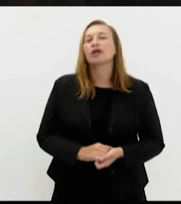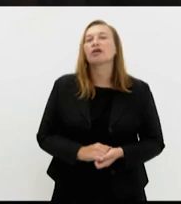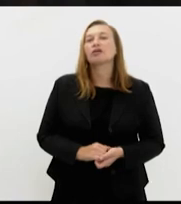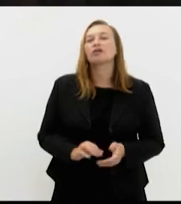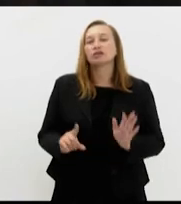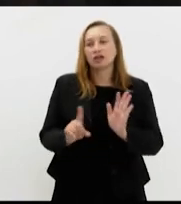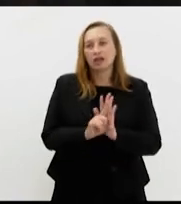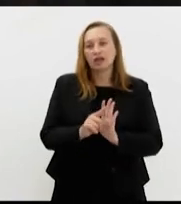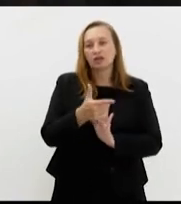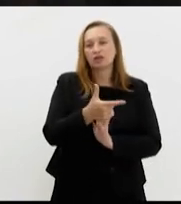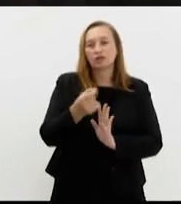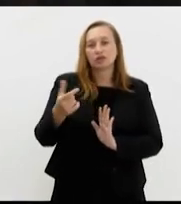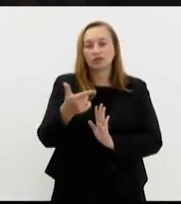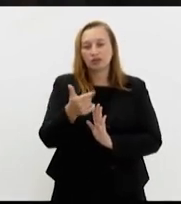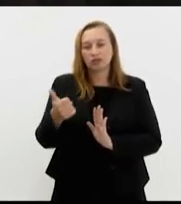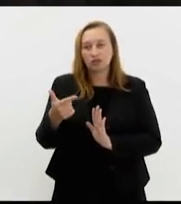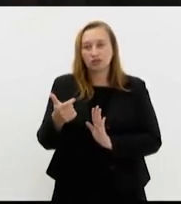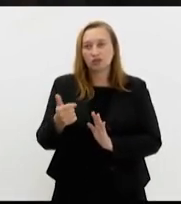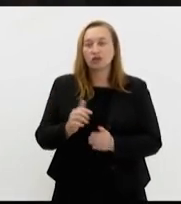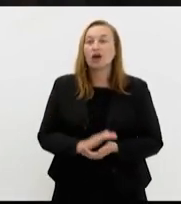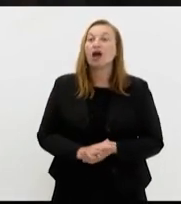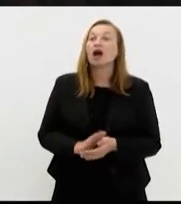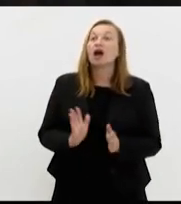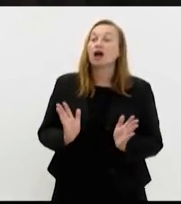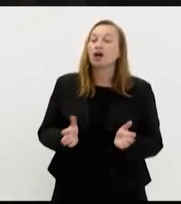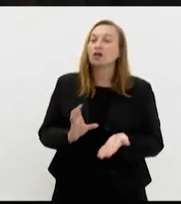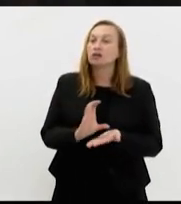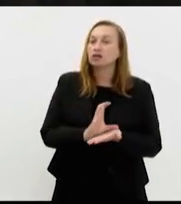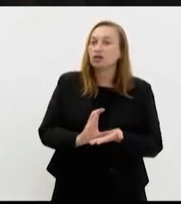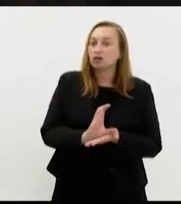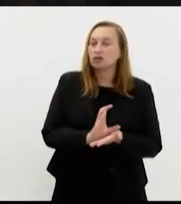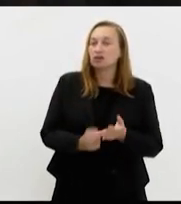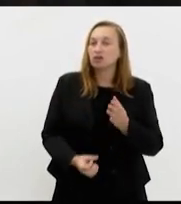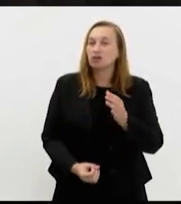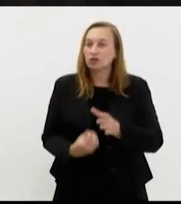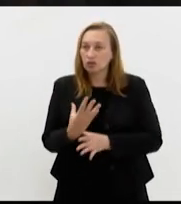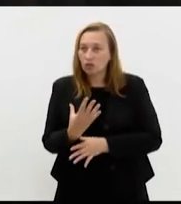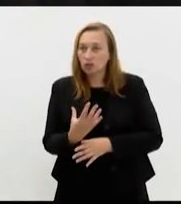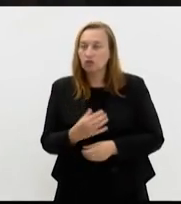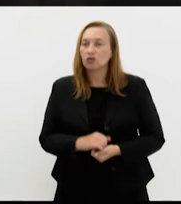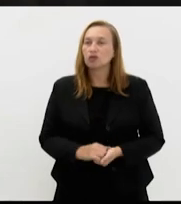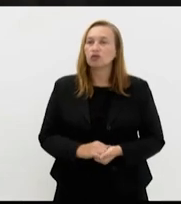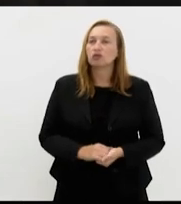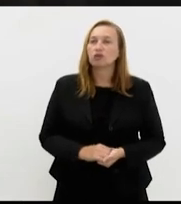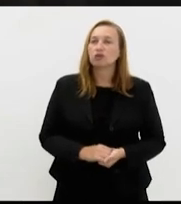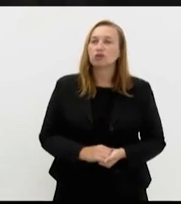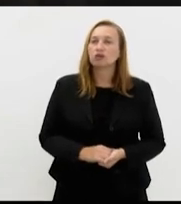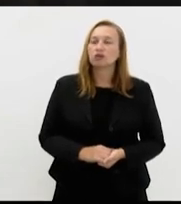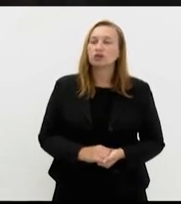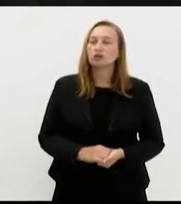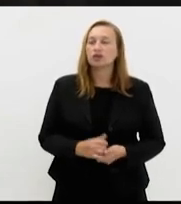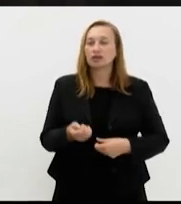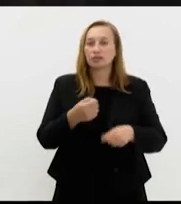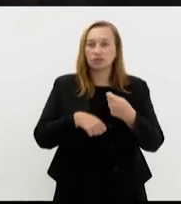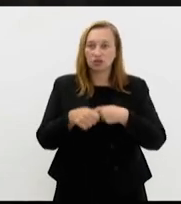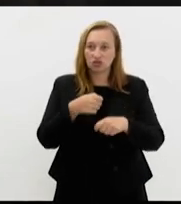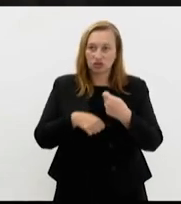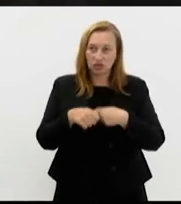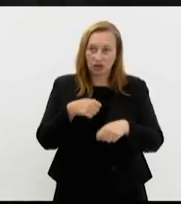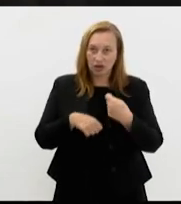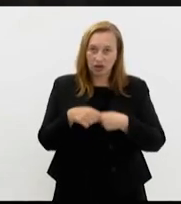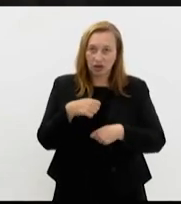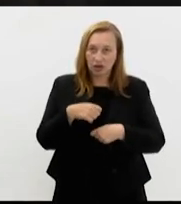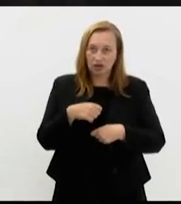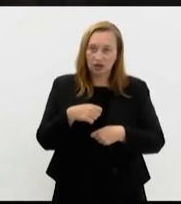de 22. Aí que se criou um conselho e uma forma de se proceder para gerir